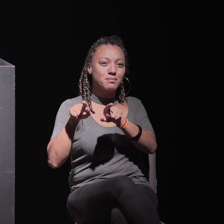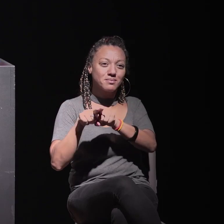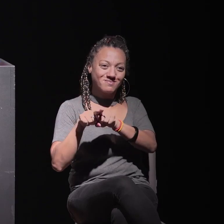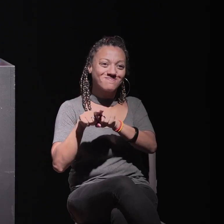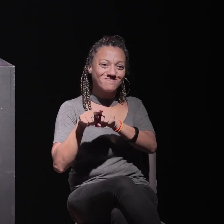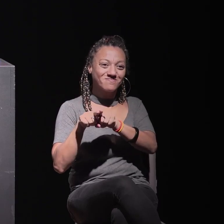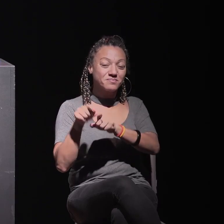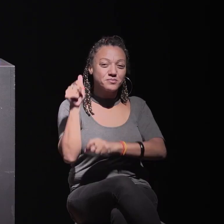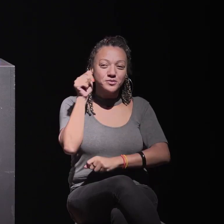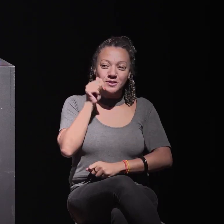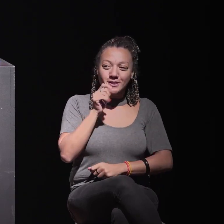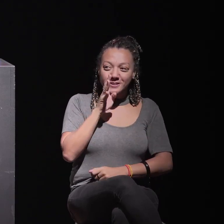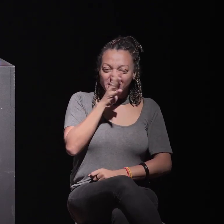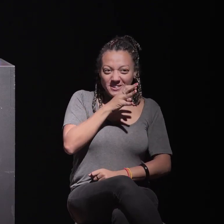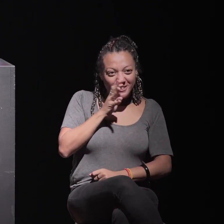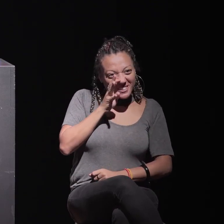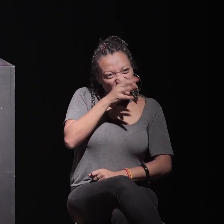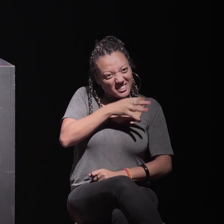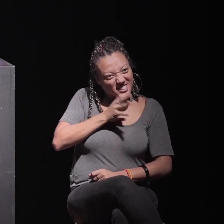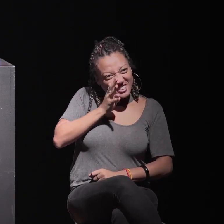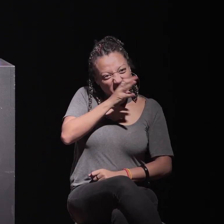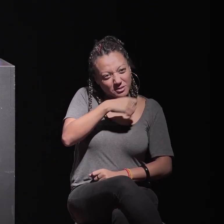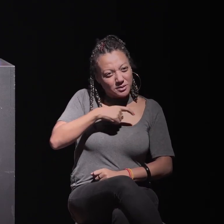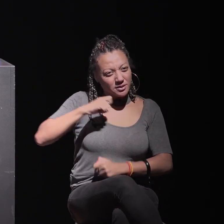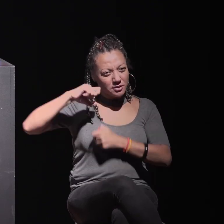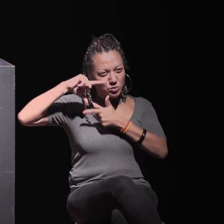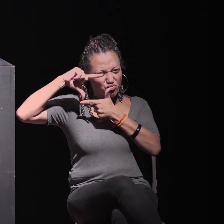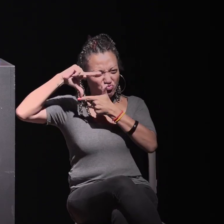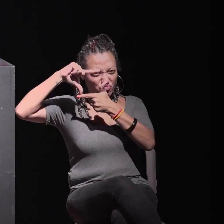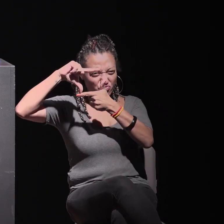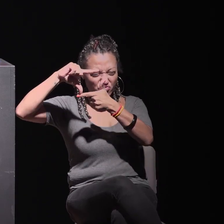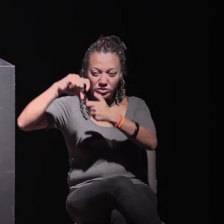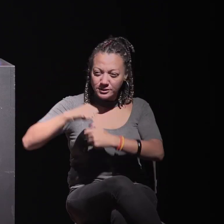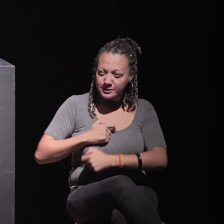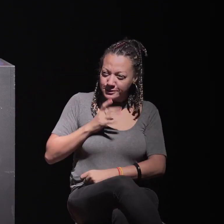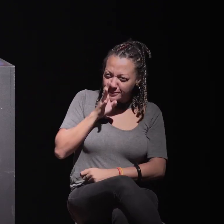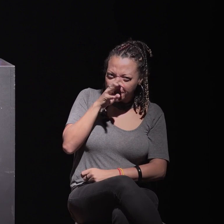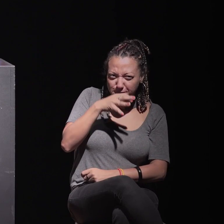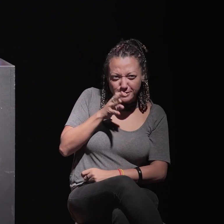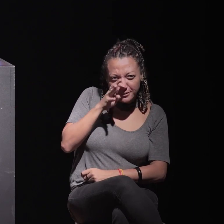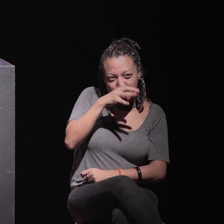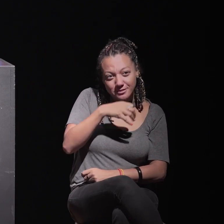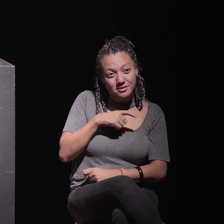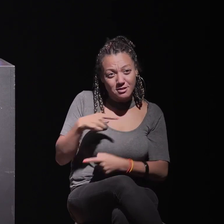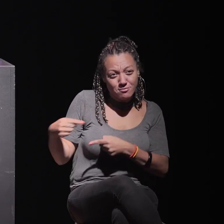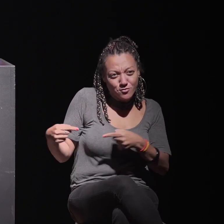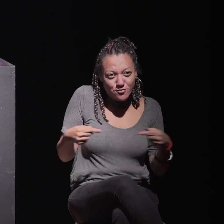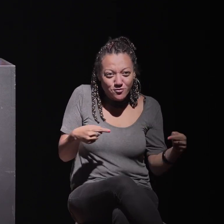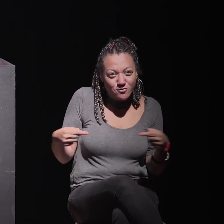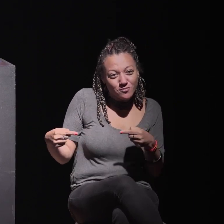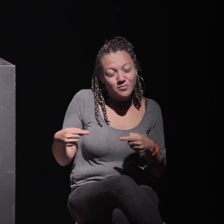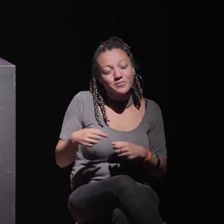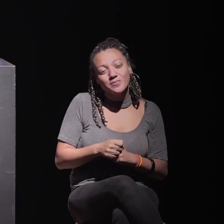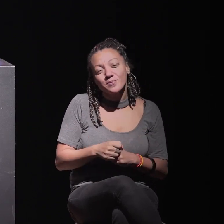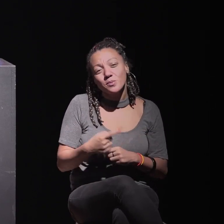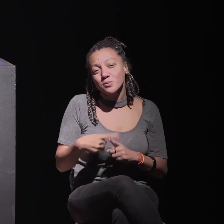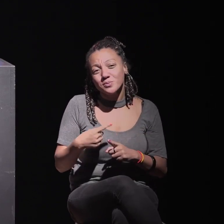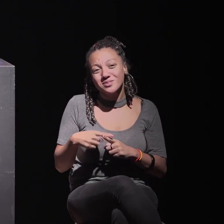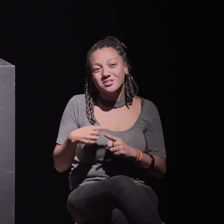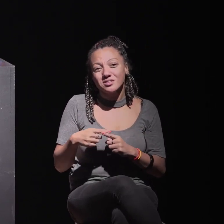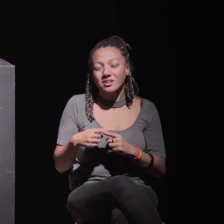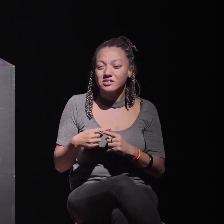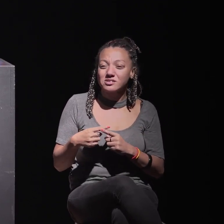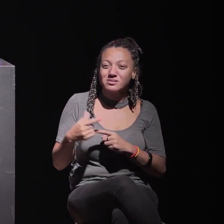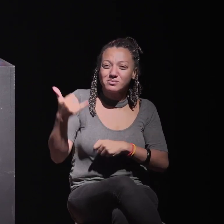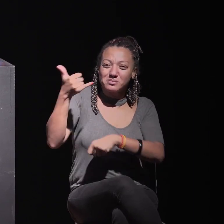em resistência a essa onda conservadora. Essa reação patriarcal, ela se expressa